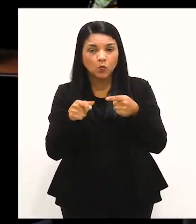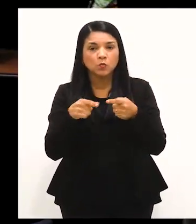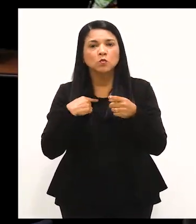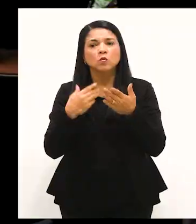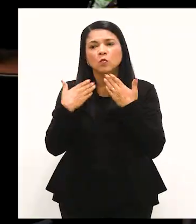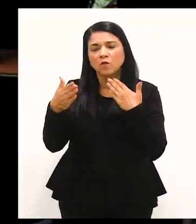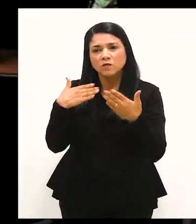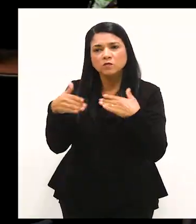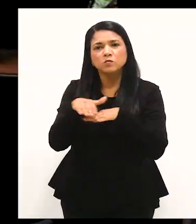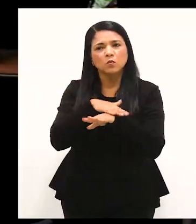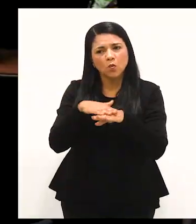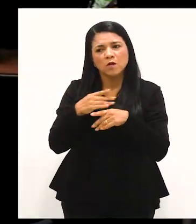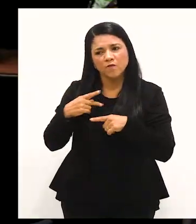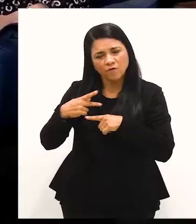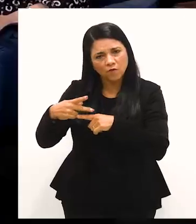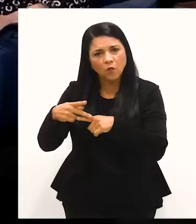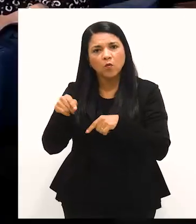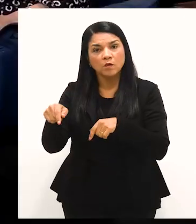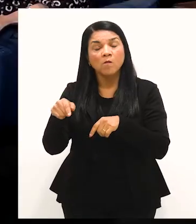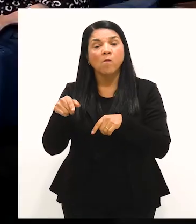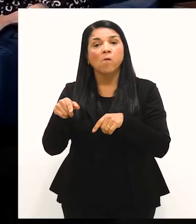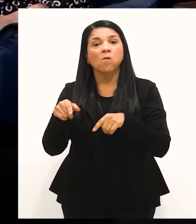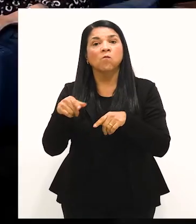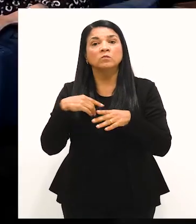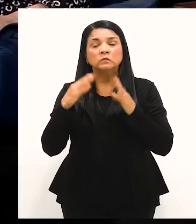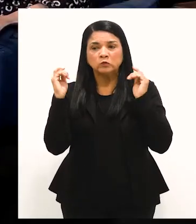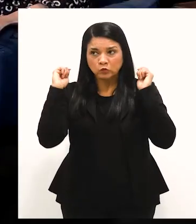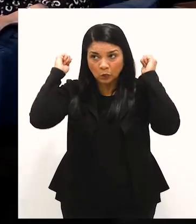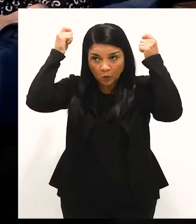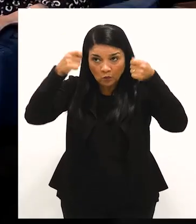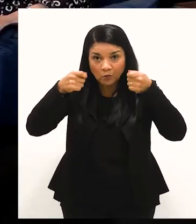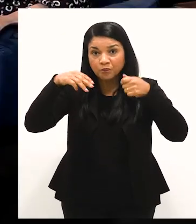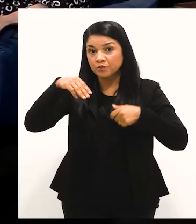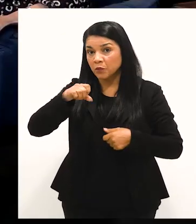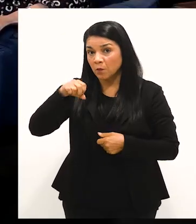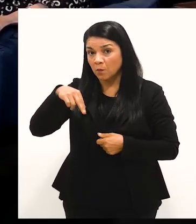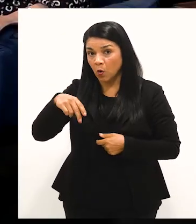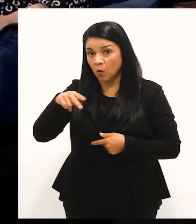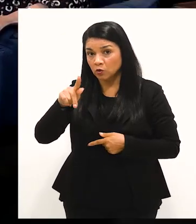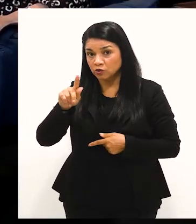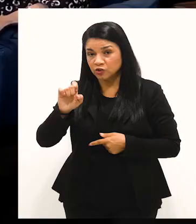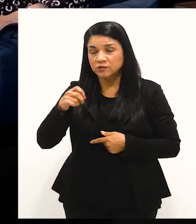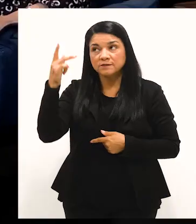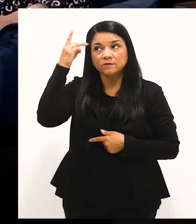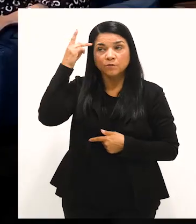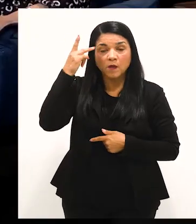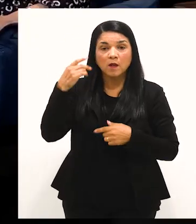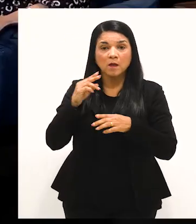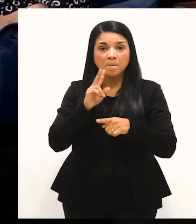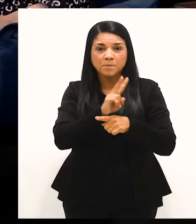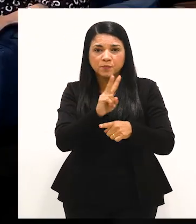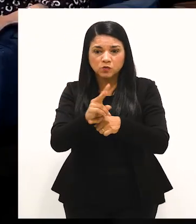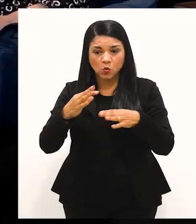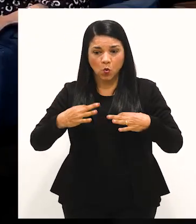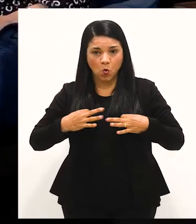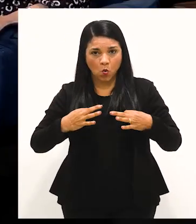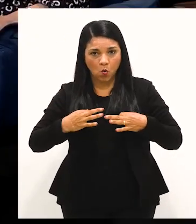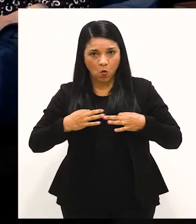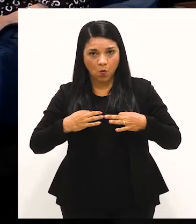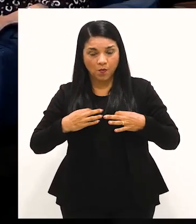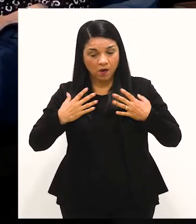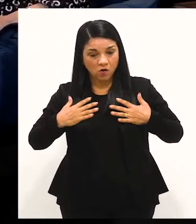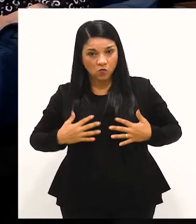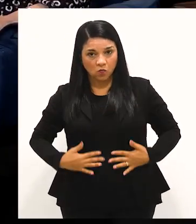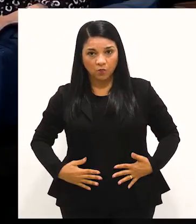fui tão bem recebido Maior lá. Tem tudo, né, gente? Foi. E aí os monges de São Paulo emprestaram as roupas,